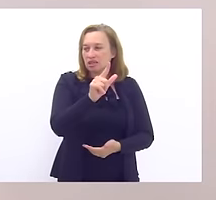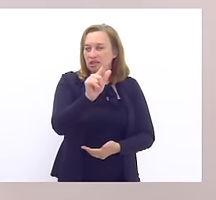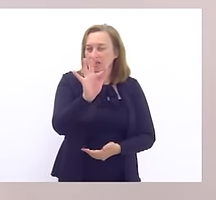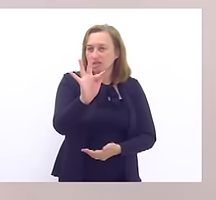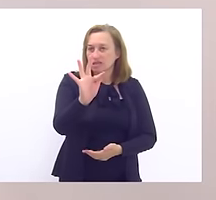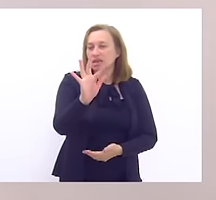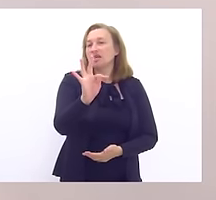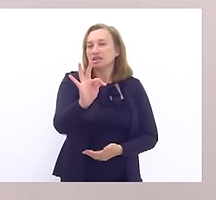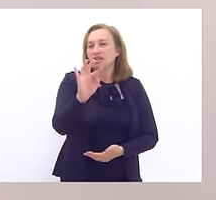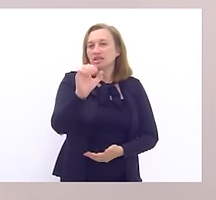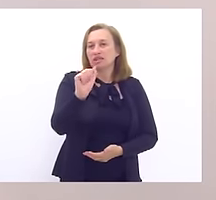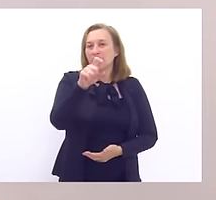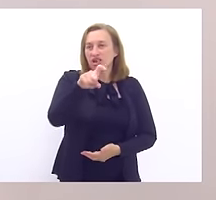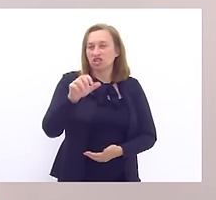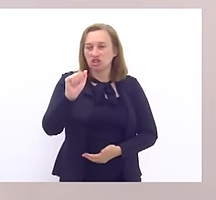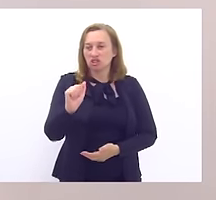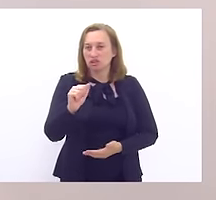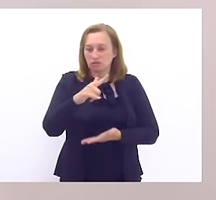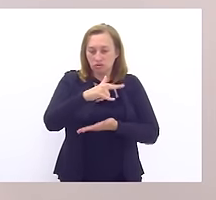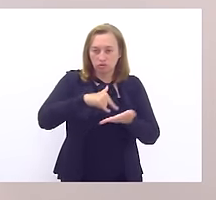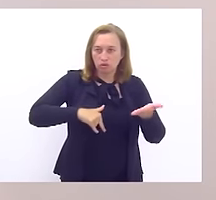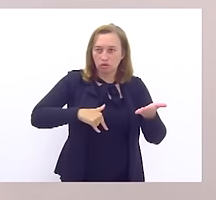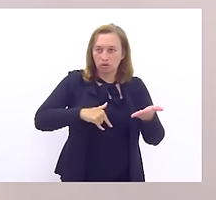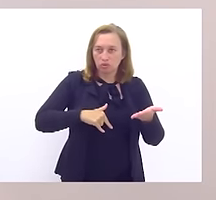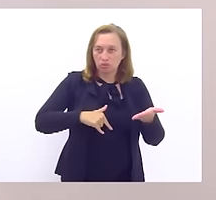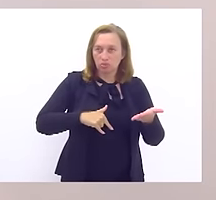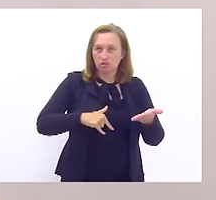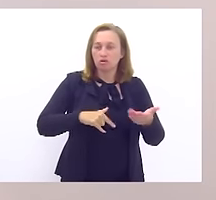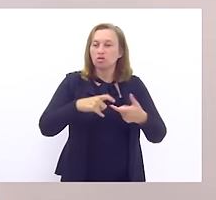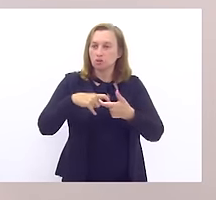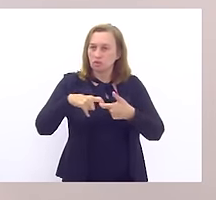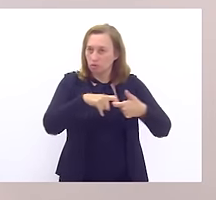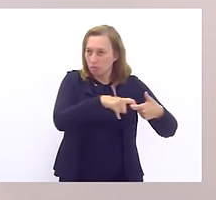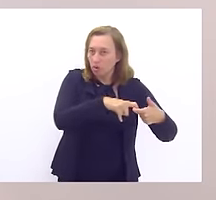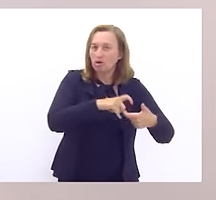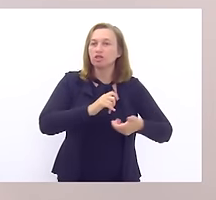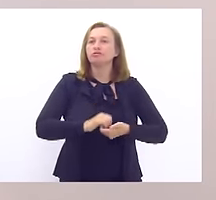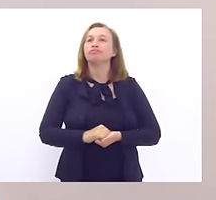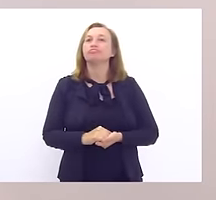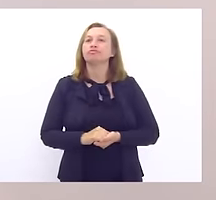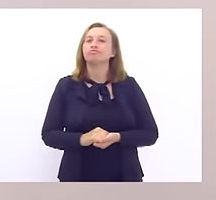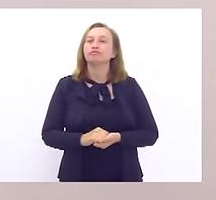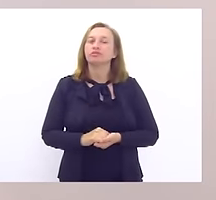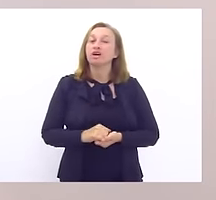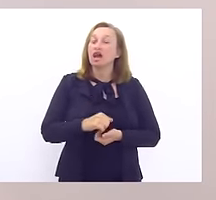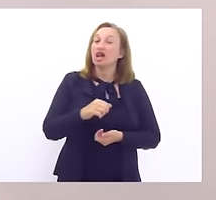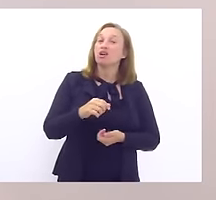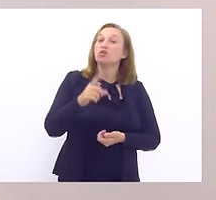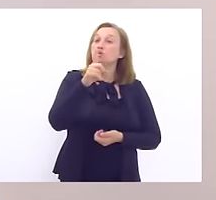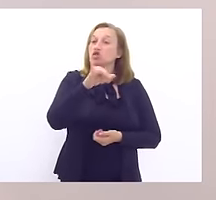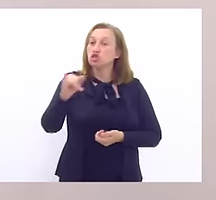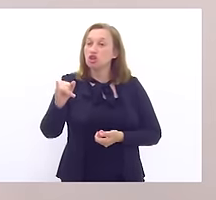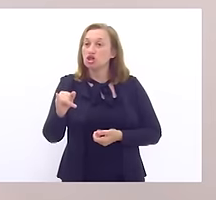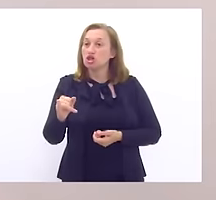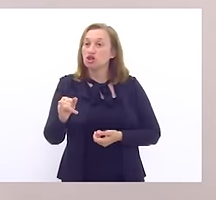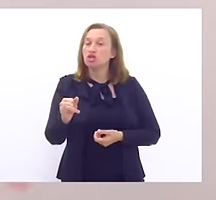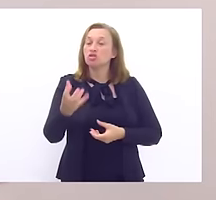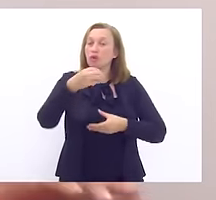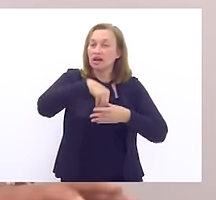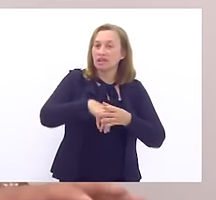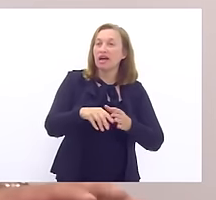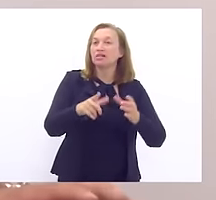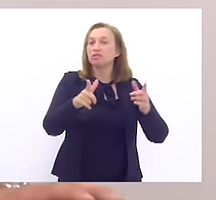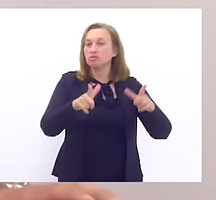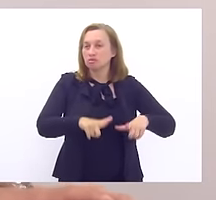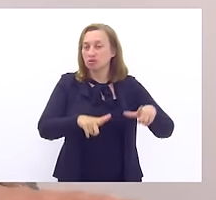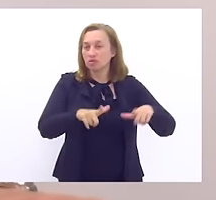a guia de né de recolhimento do reboque né a taxa do reboque as diárias do pátio e aí você